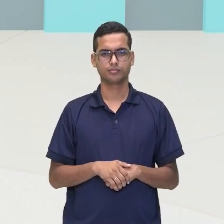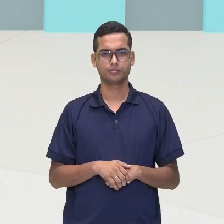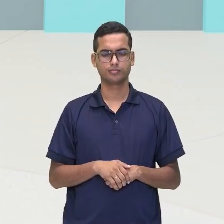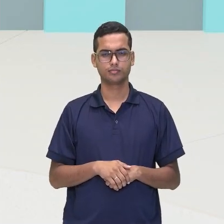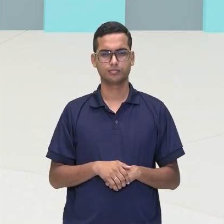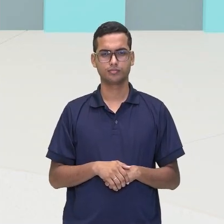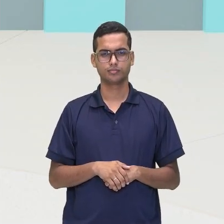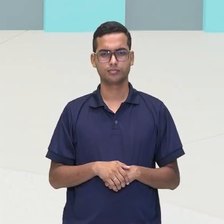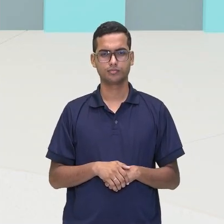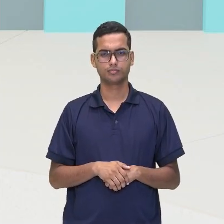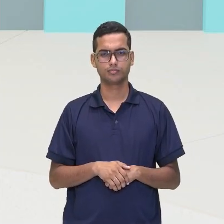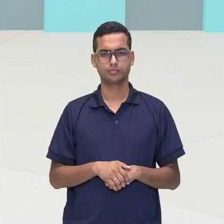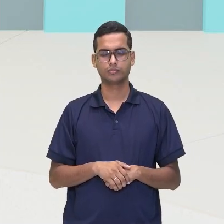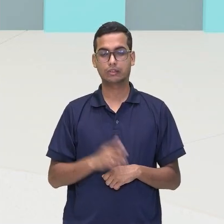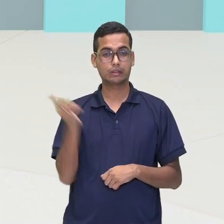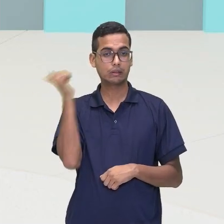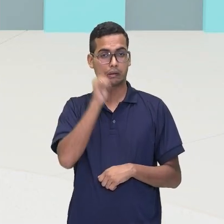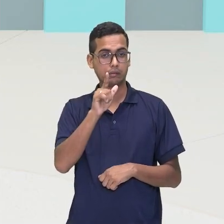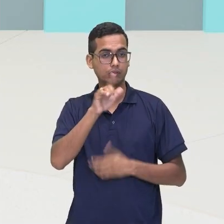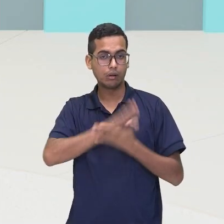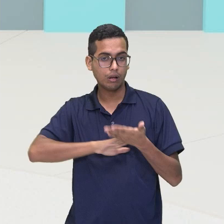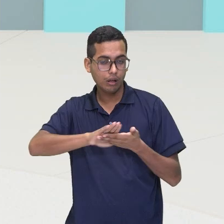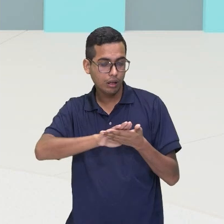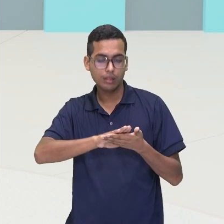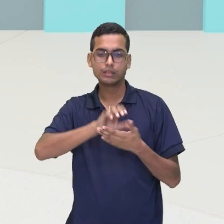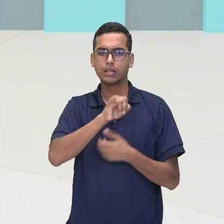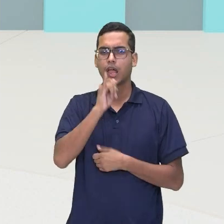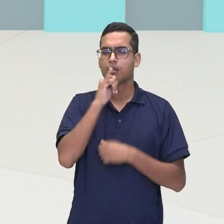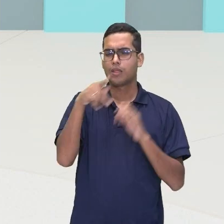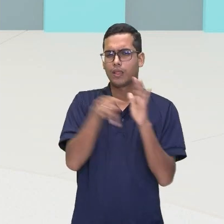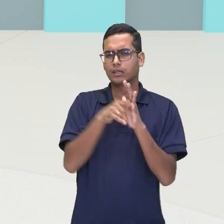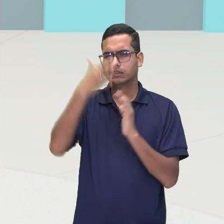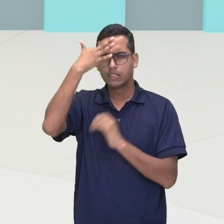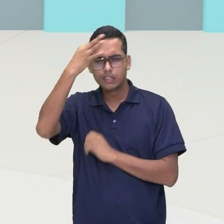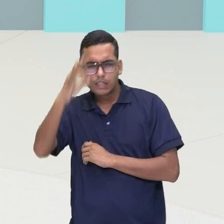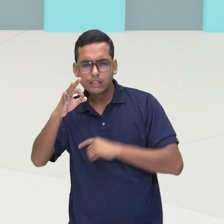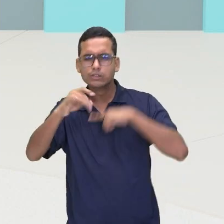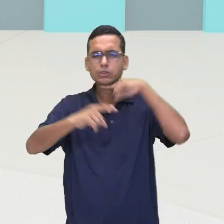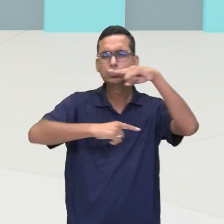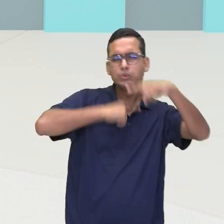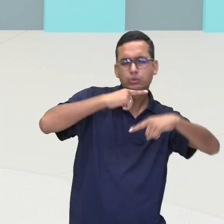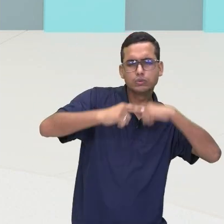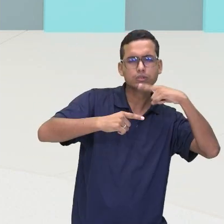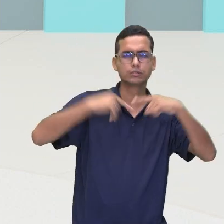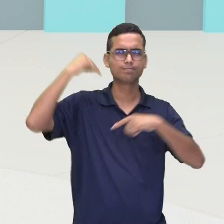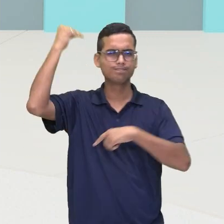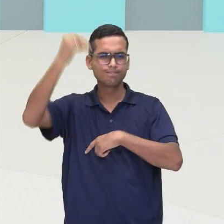houvessem as experiências, as incertezas e a desconstrução